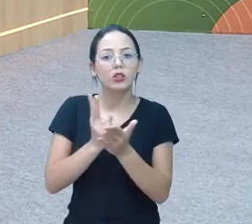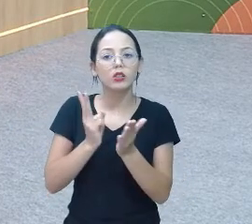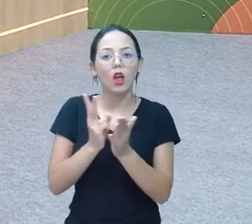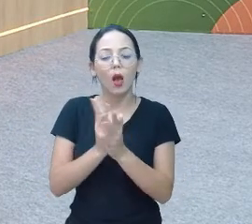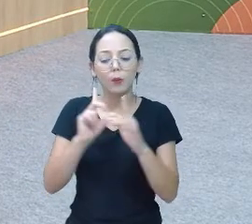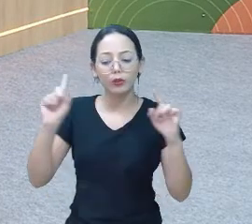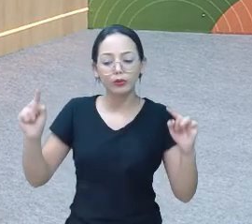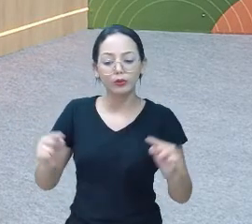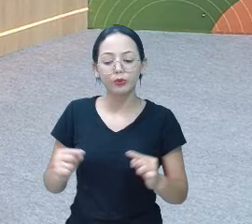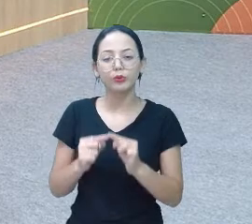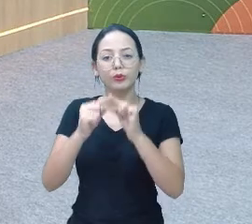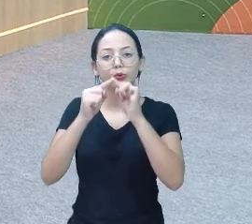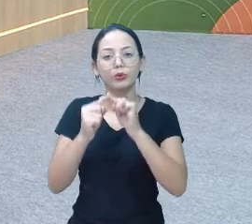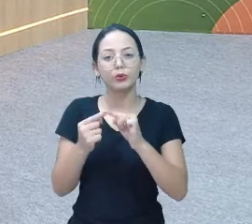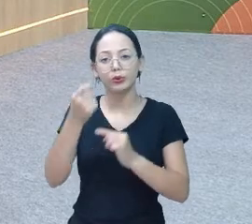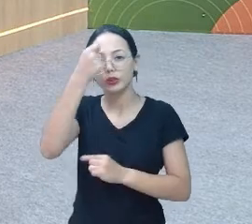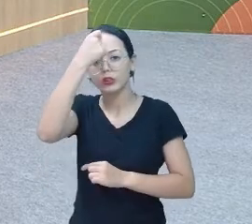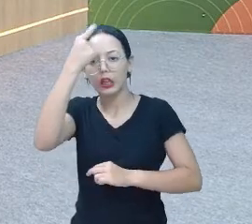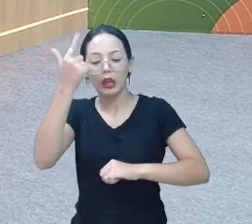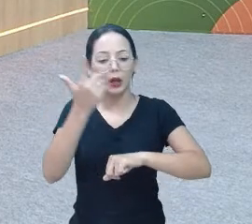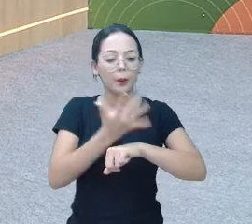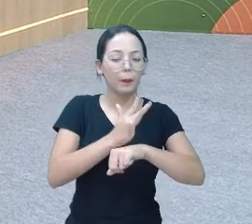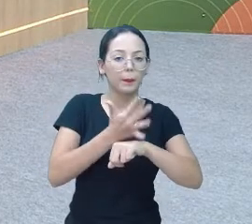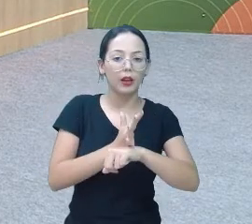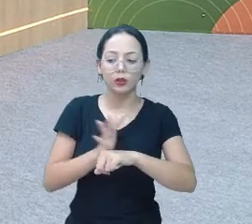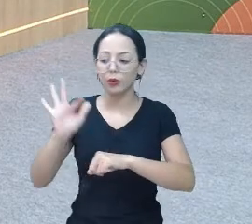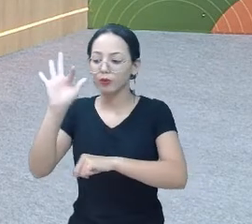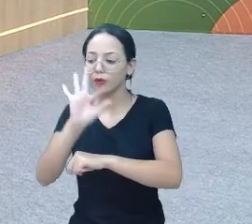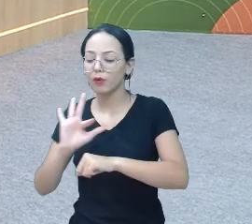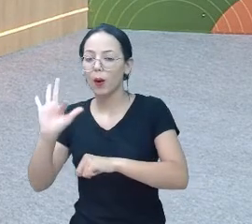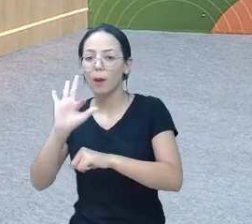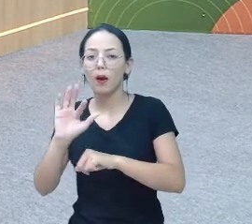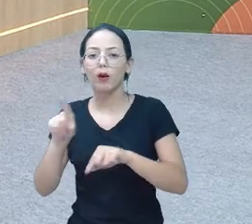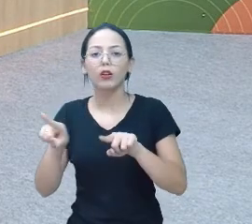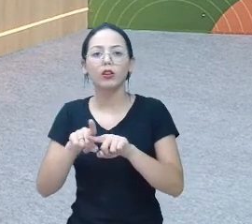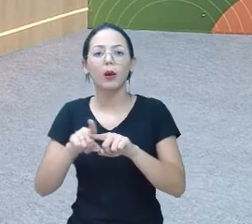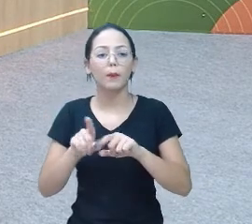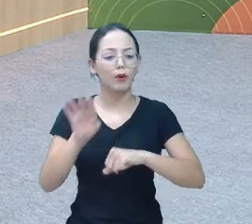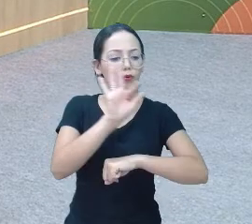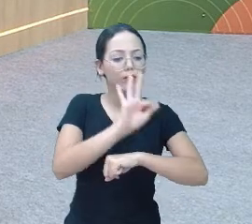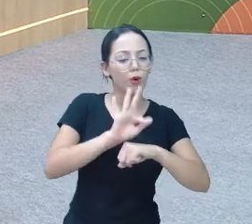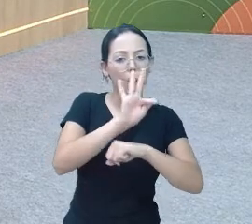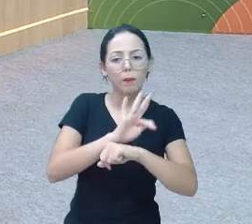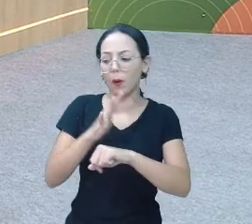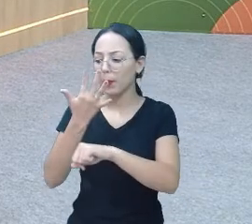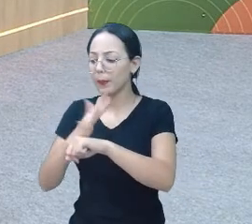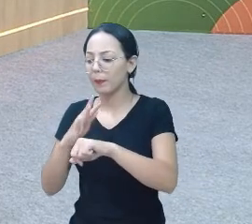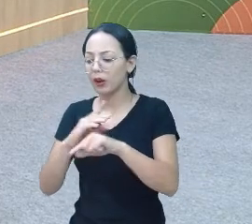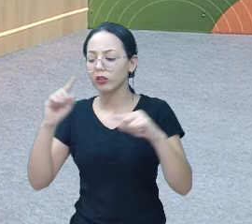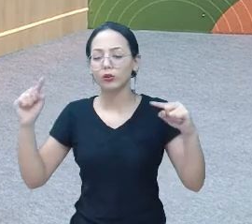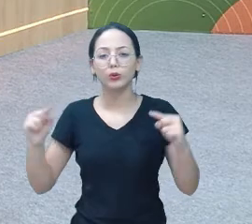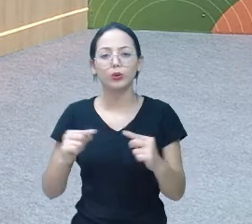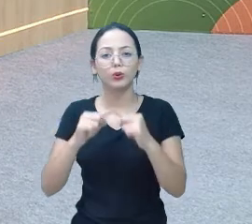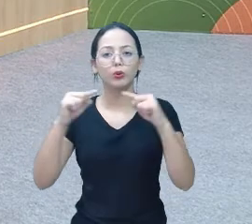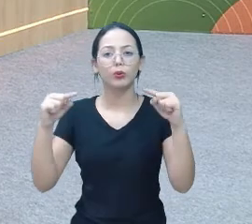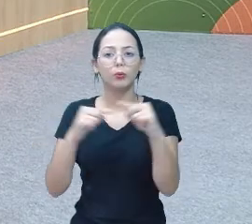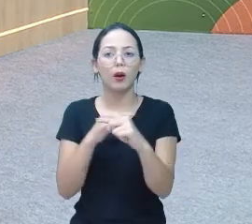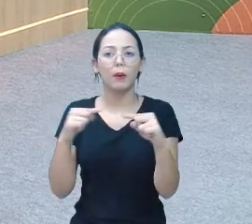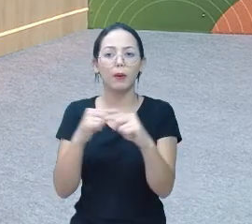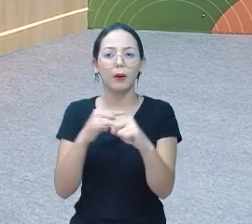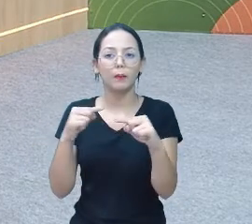esse diálogo com a ideia do prático levando para o formal e como é que o formal pode me ajudar no prático, tá